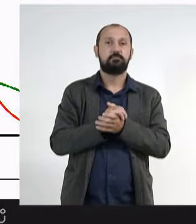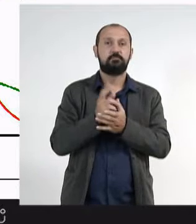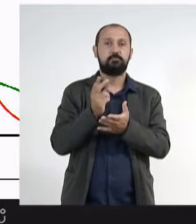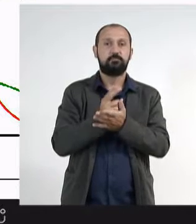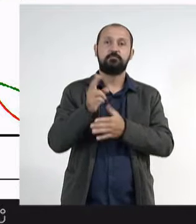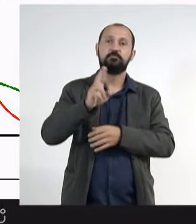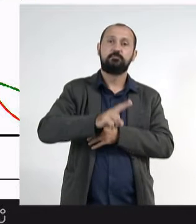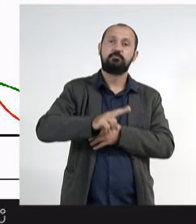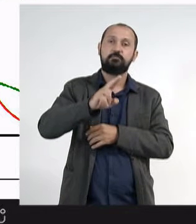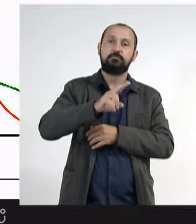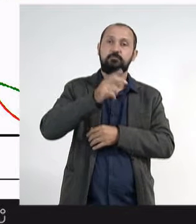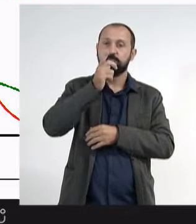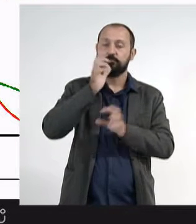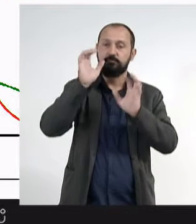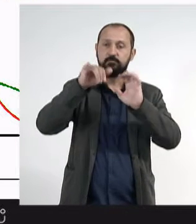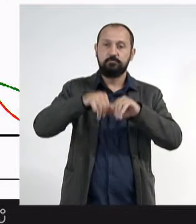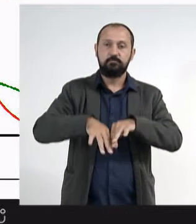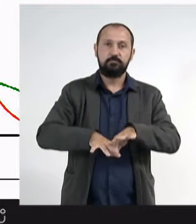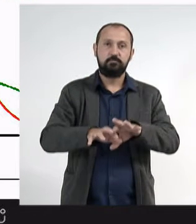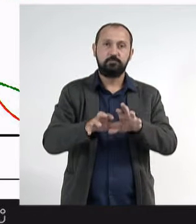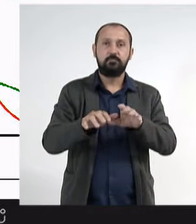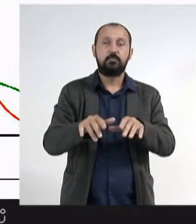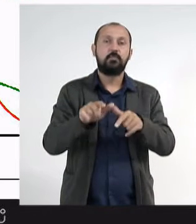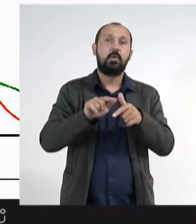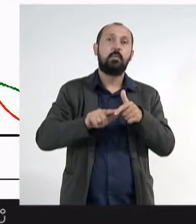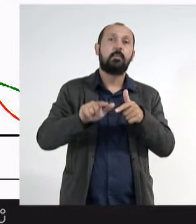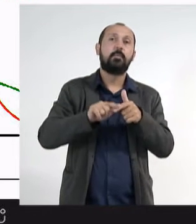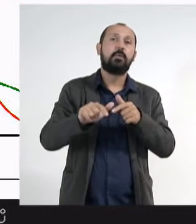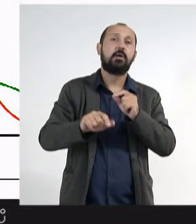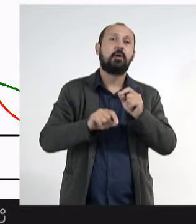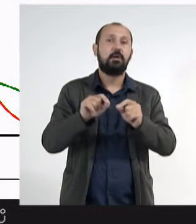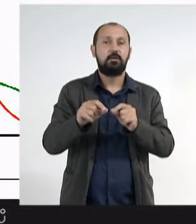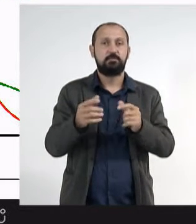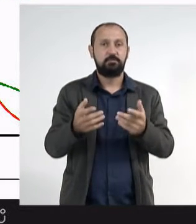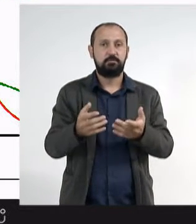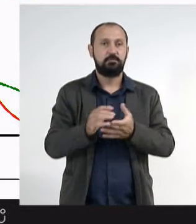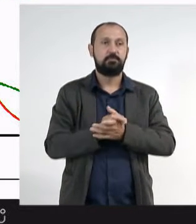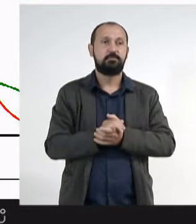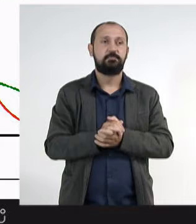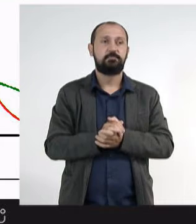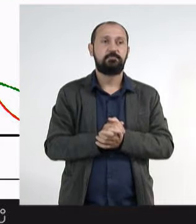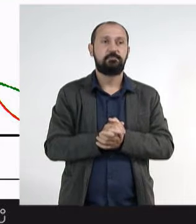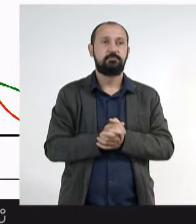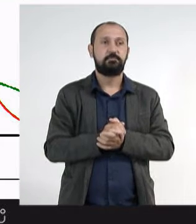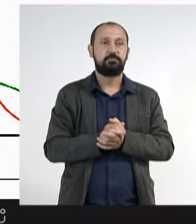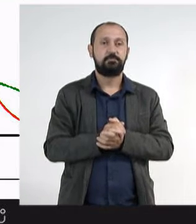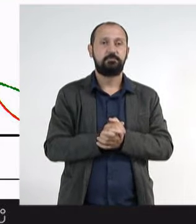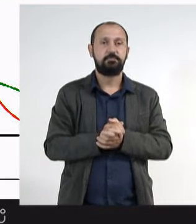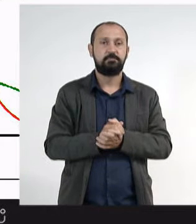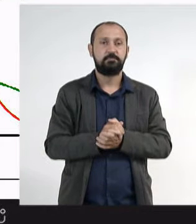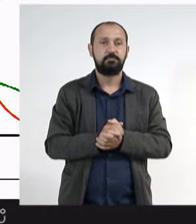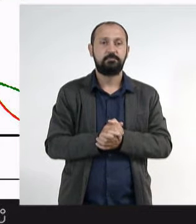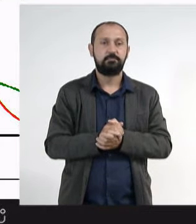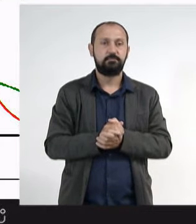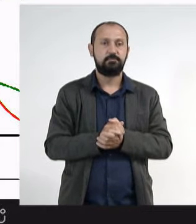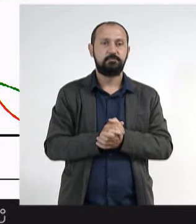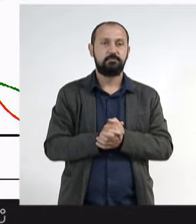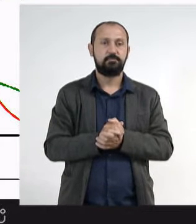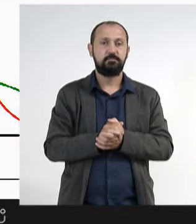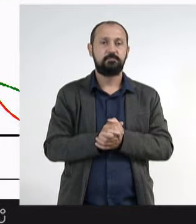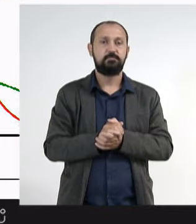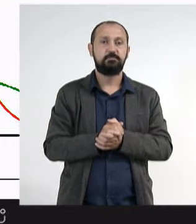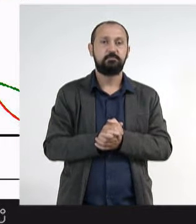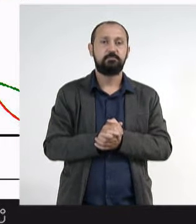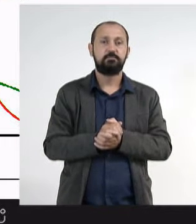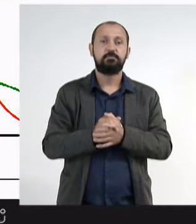um vale de inundação sofrem desse problema por estar ocupando uma área de risco, e é um